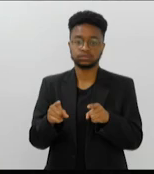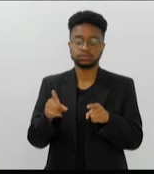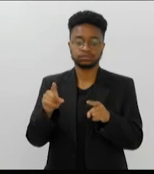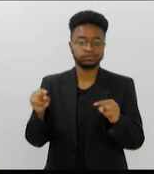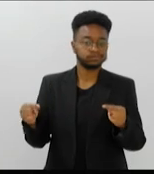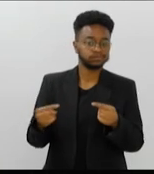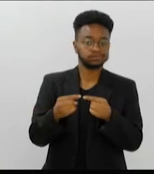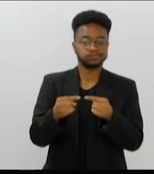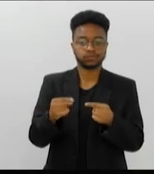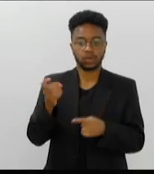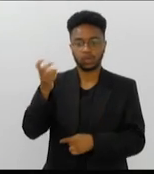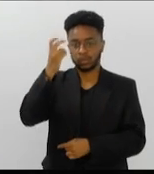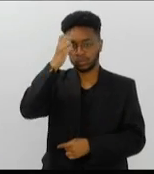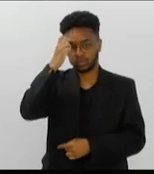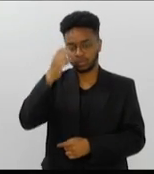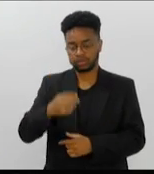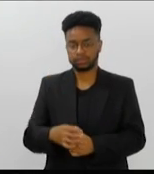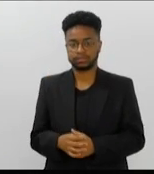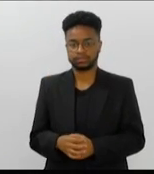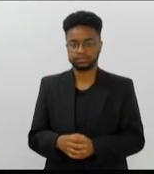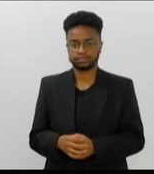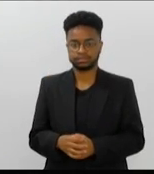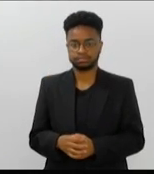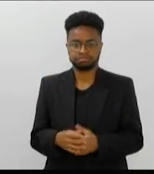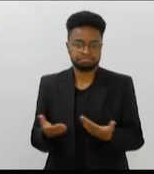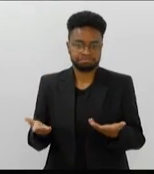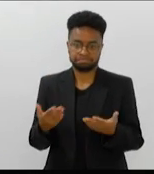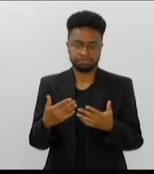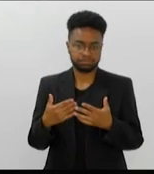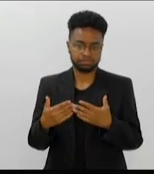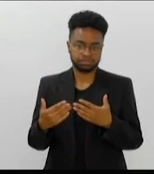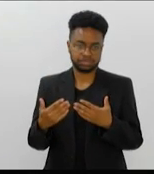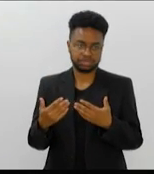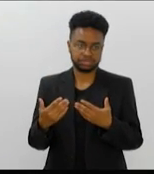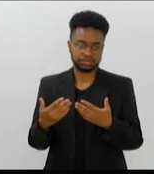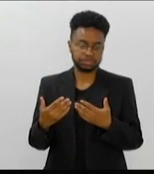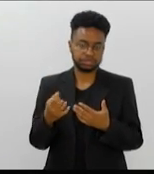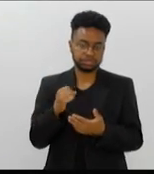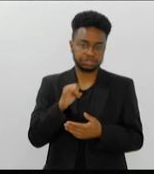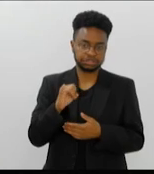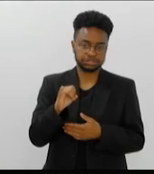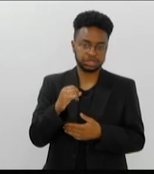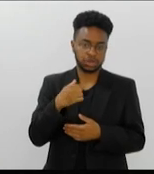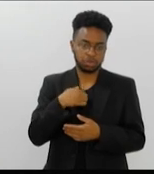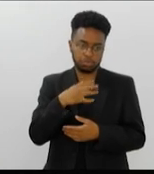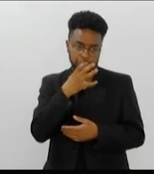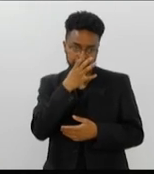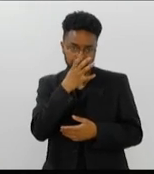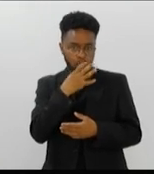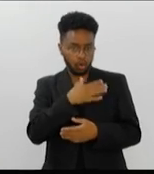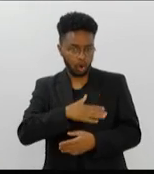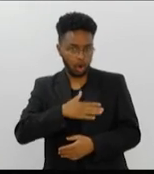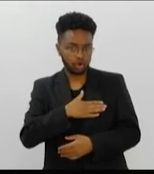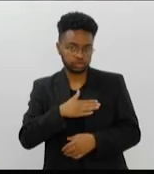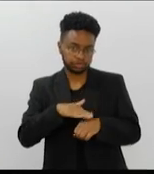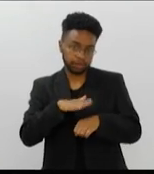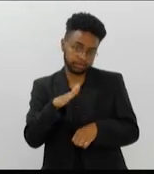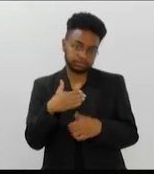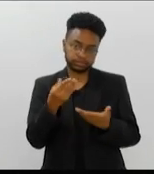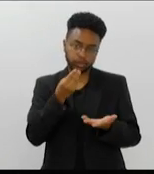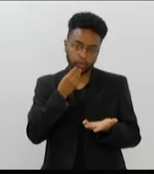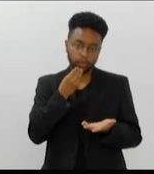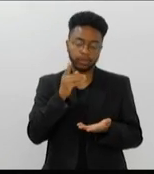cultural. Seja ela aquelas que eu mais aprecio, que